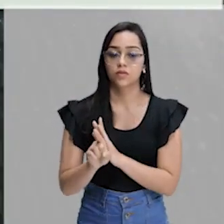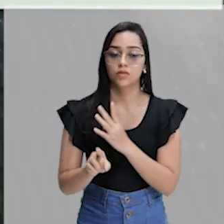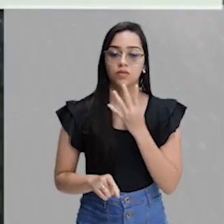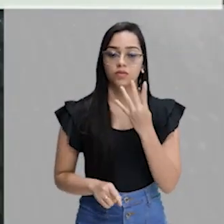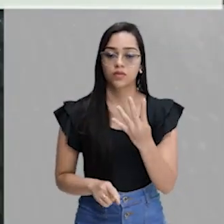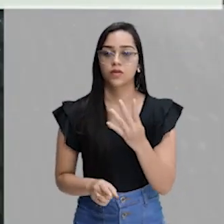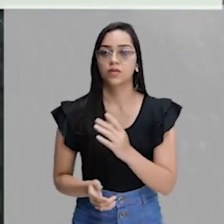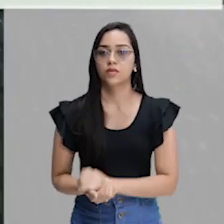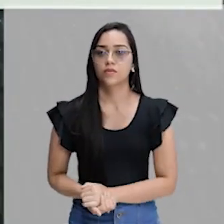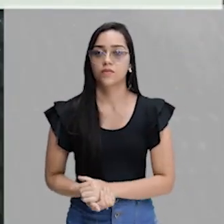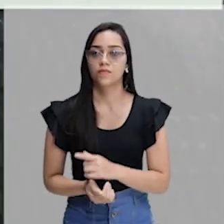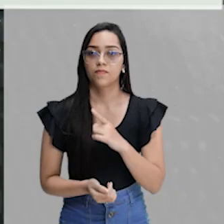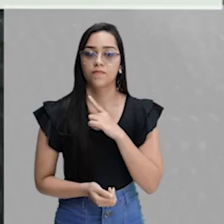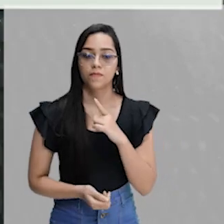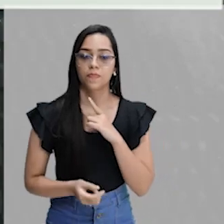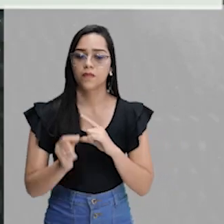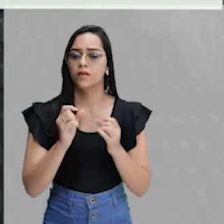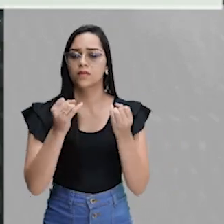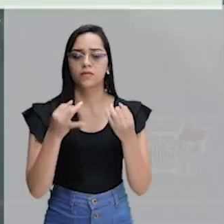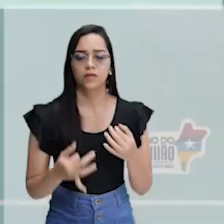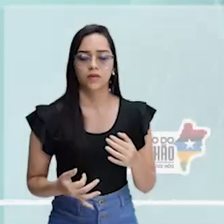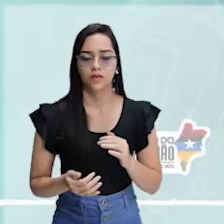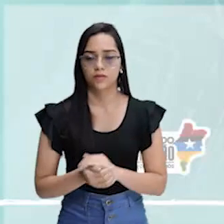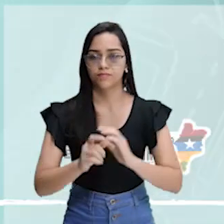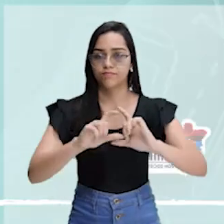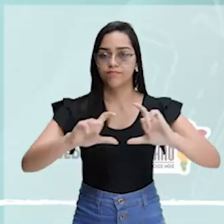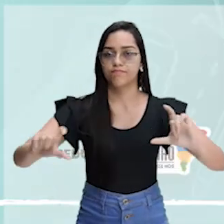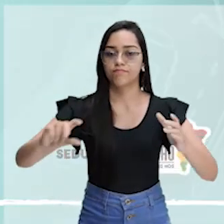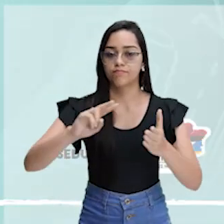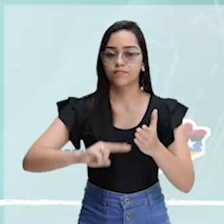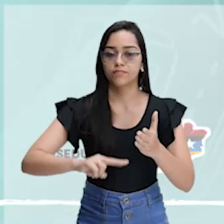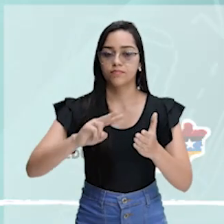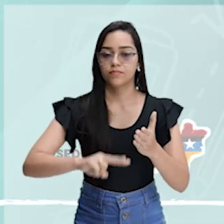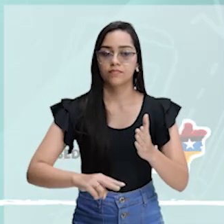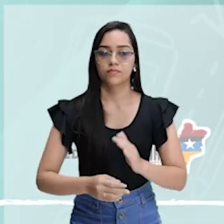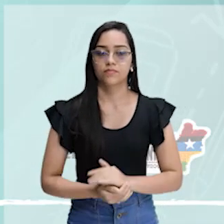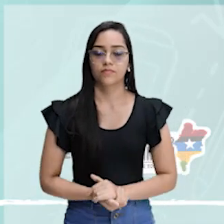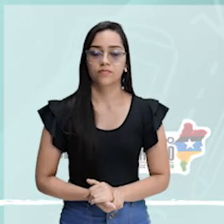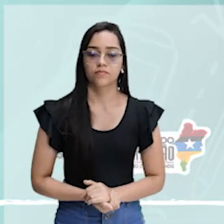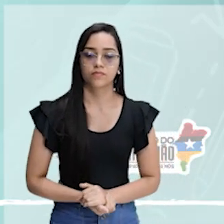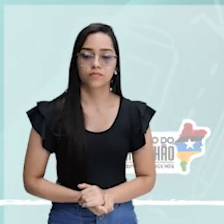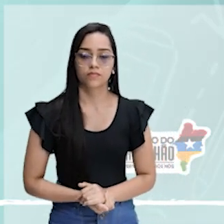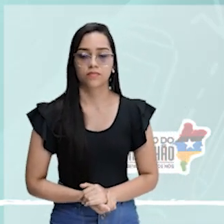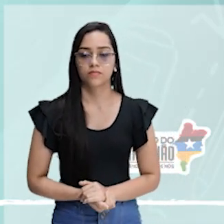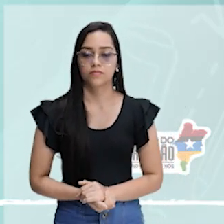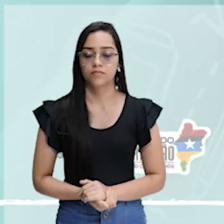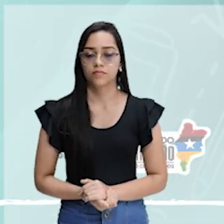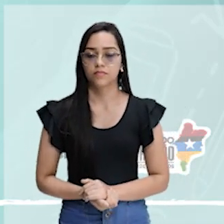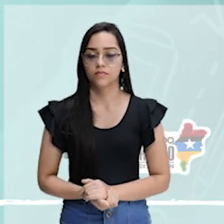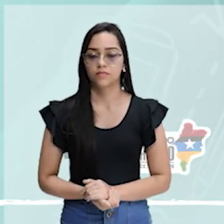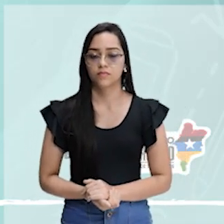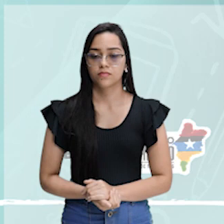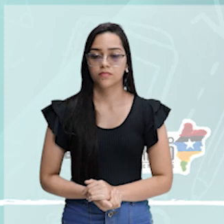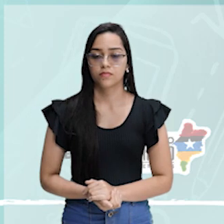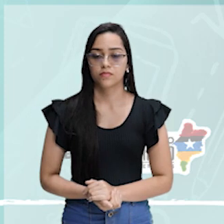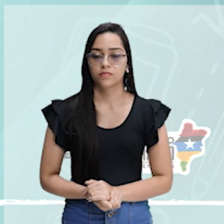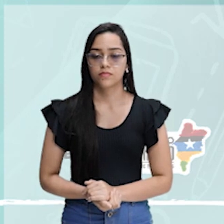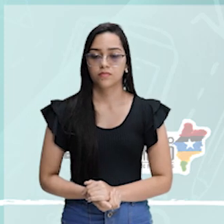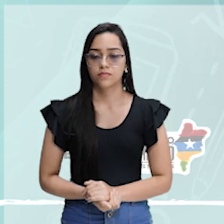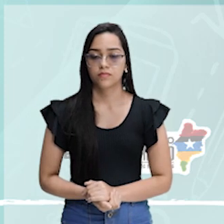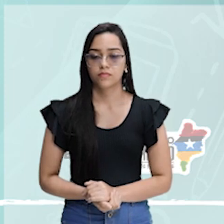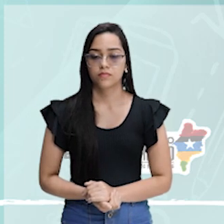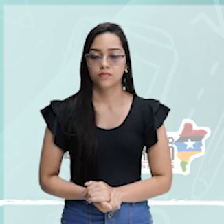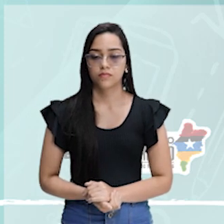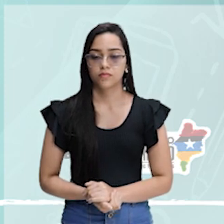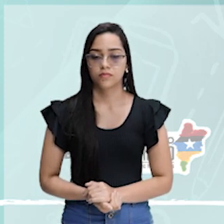4. Na questão 4 diz o seguinte: um objeto é empurrado por uma força de intensidade